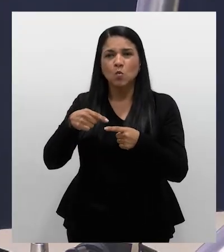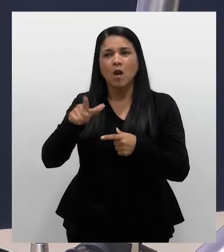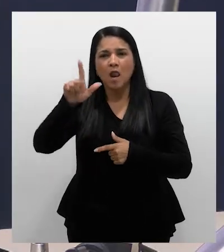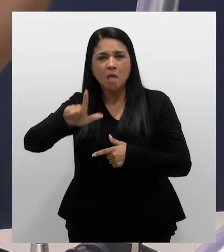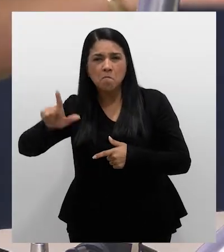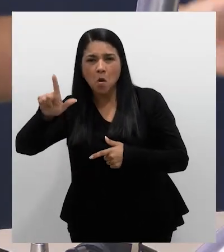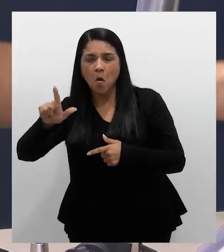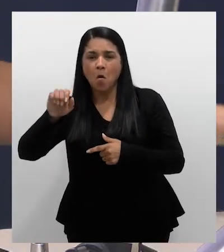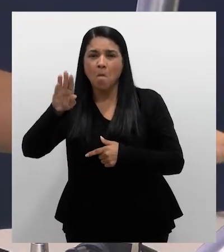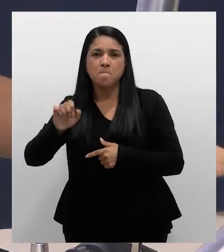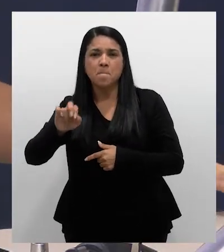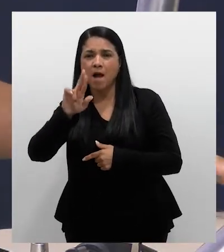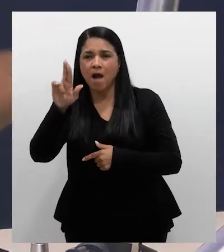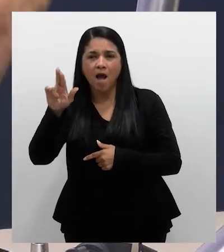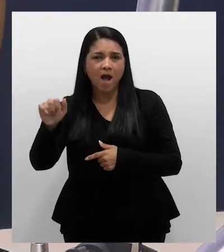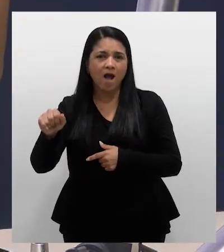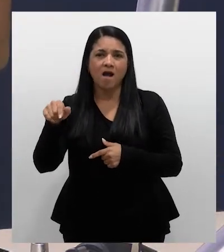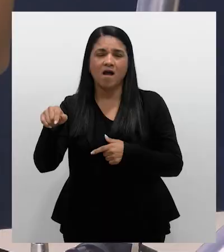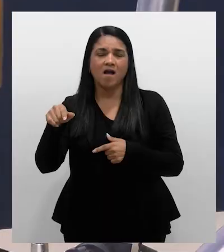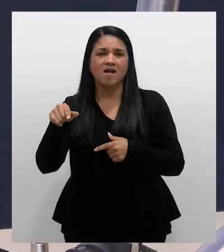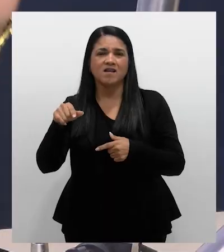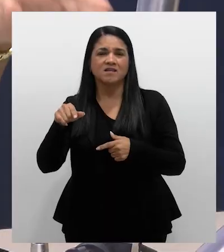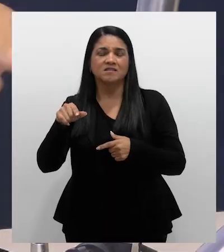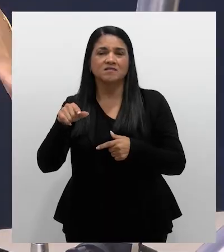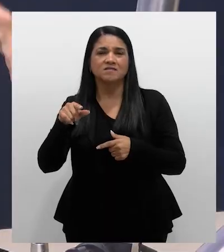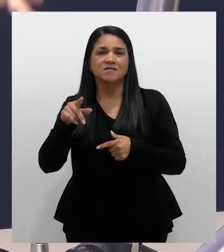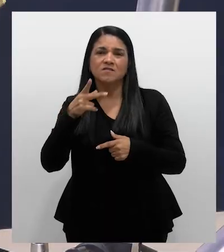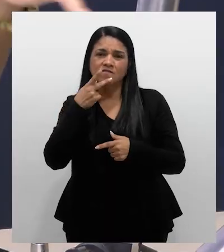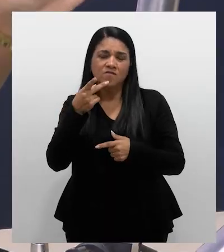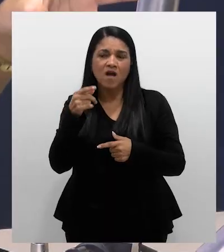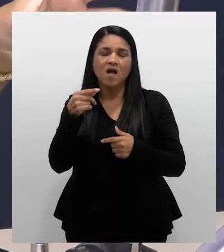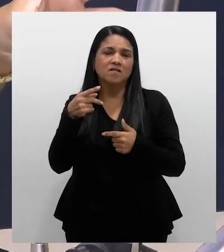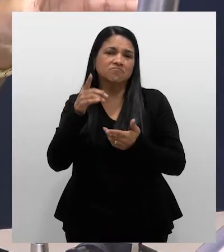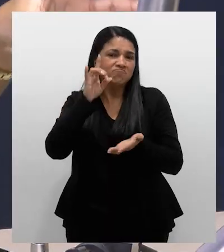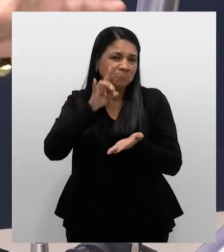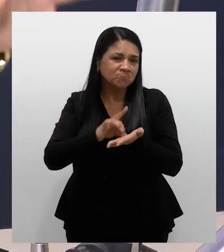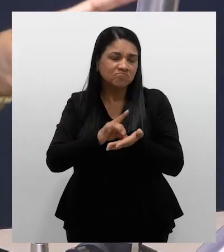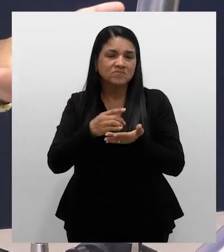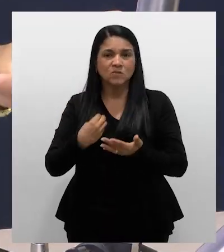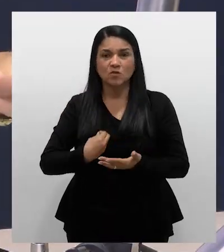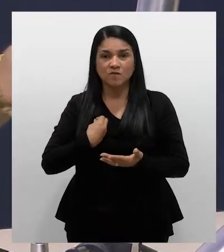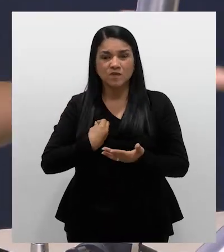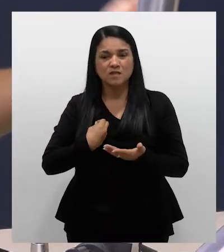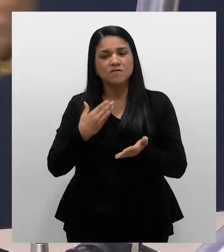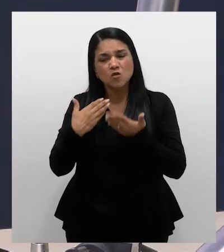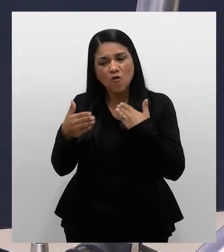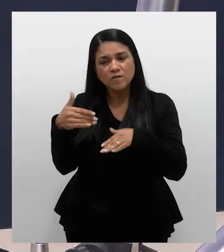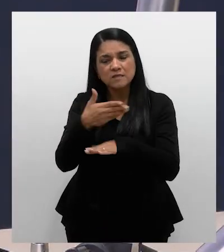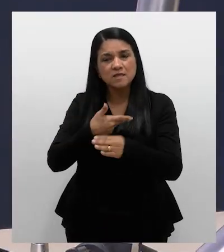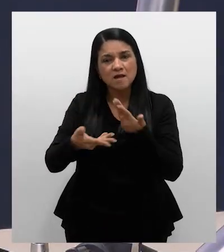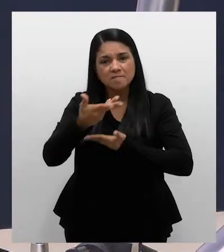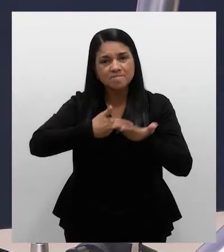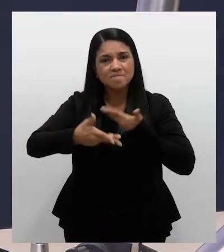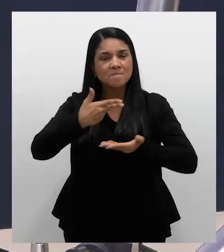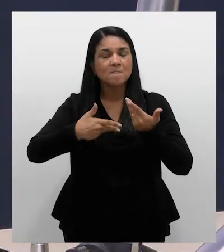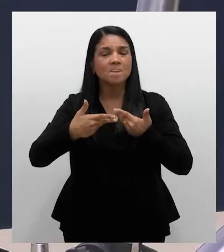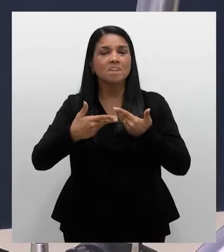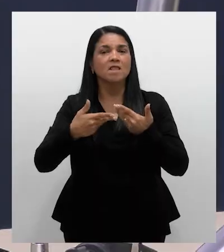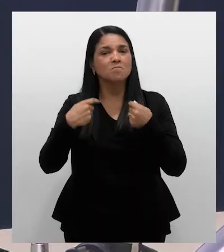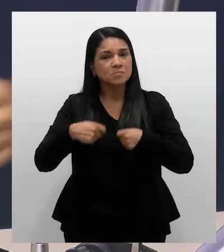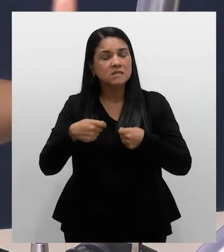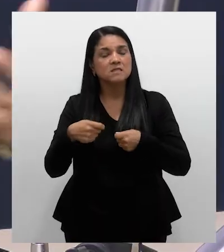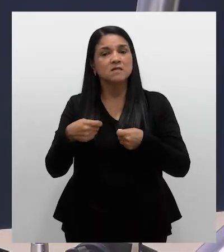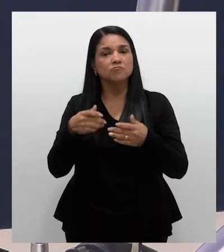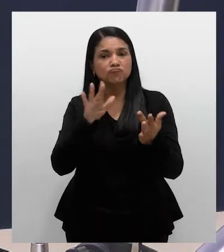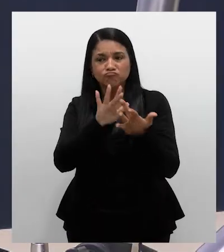eu sou do Leblon, eu sou da Barra, eu nem vejo o que você... essa realidade que você enfrenta, mas venha conversar comigo, a gente tem muito para trocar.